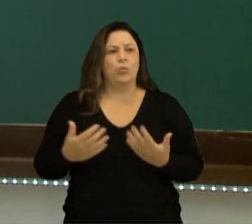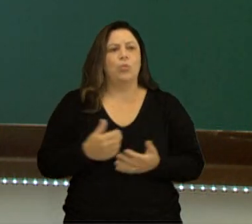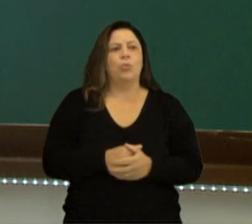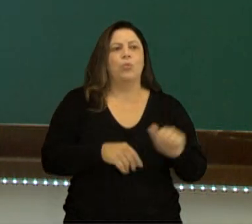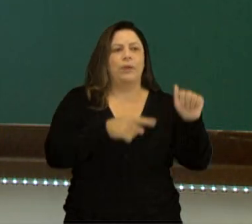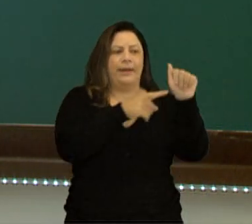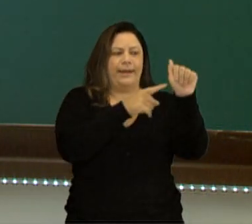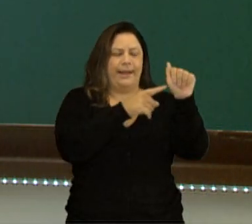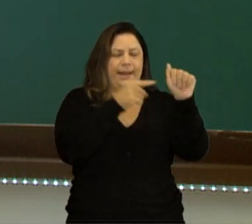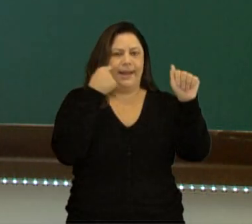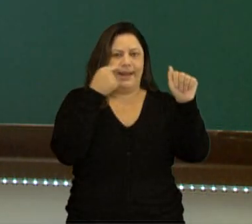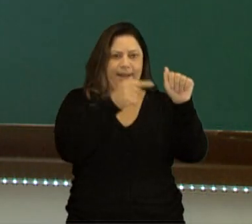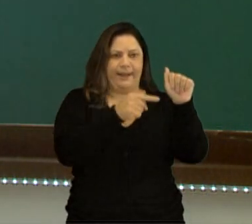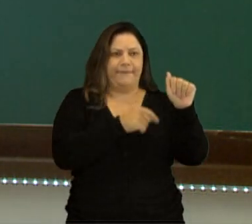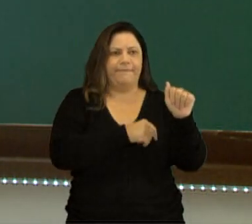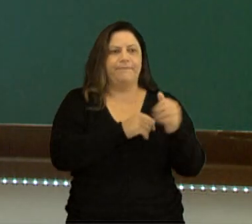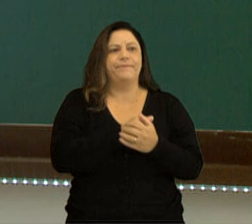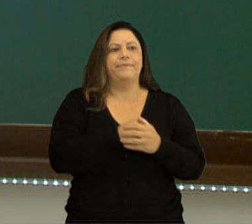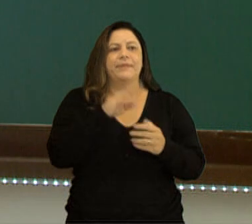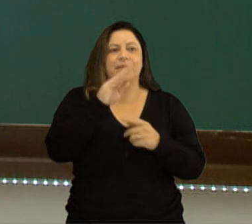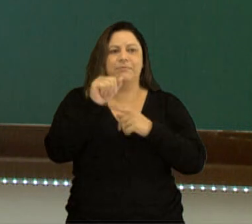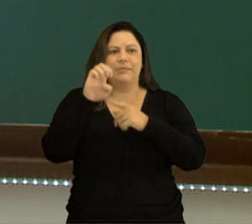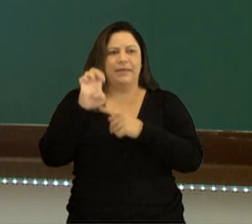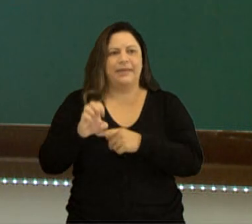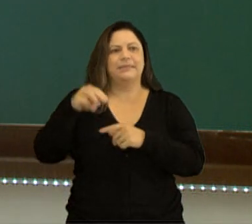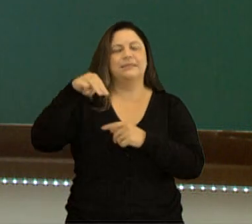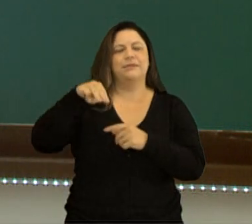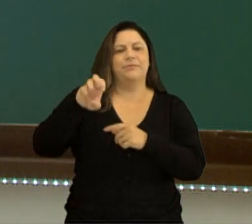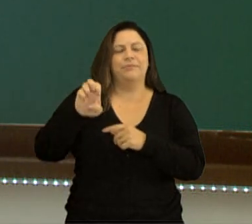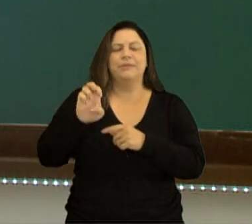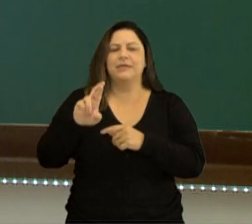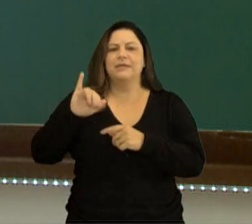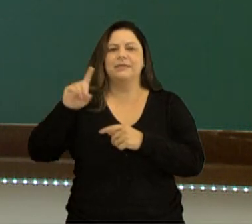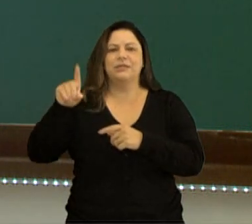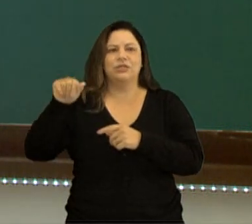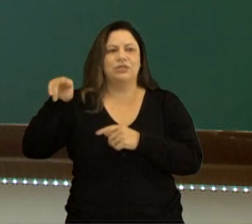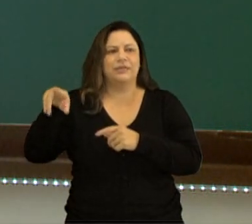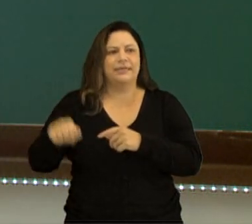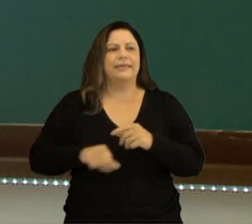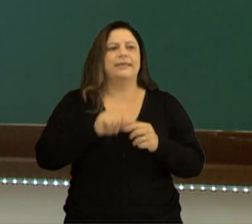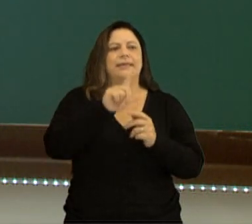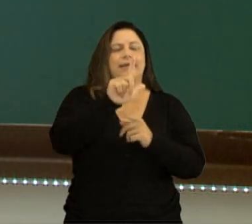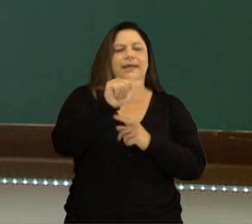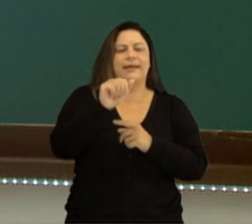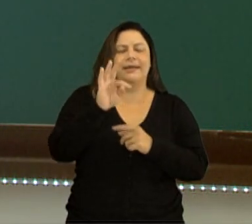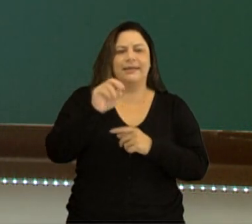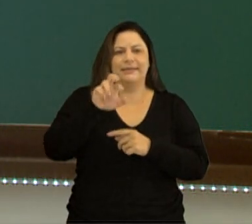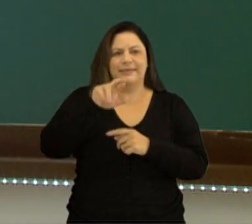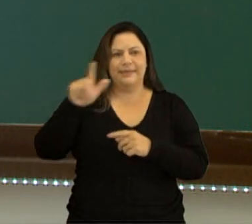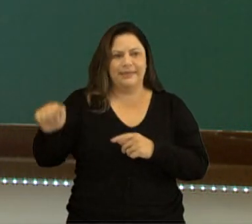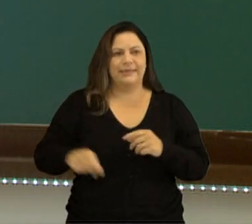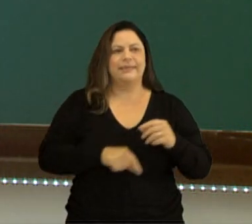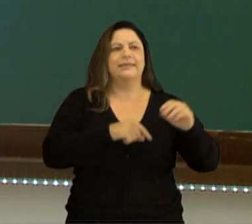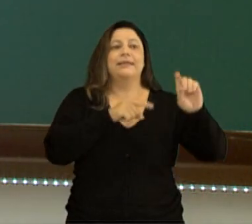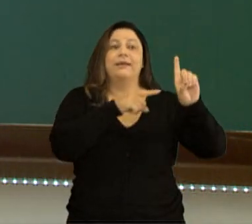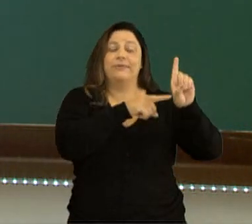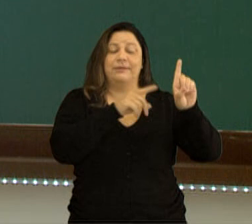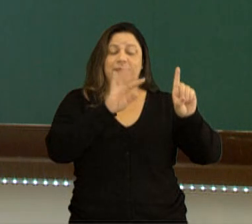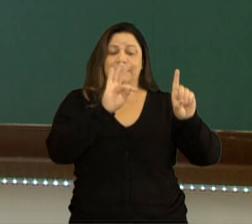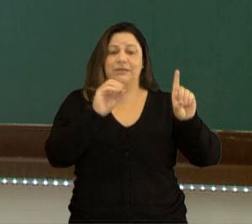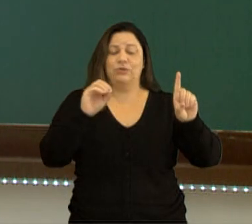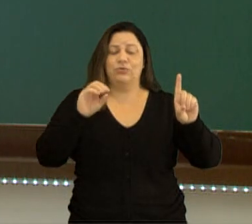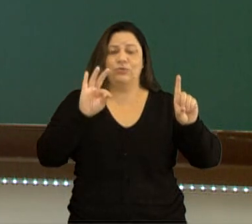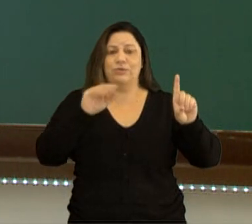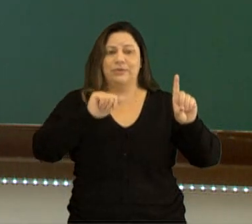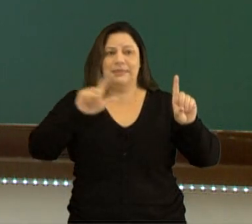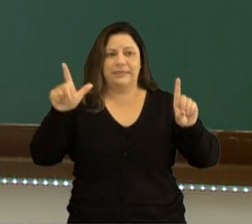da secção meridiana, a área lateral e a área total. Aqui está um desenho que eu sempre digo, mesmo